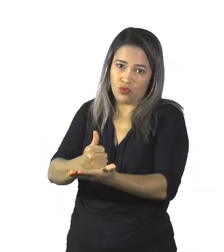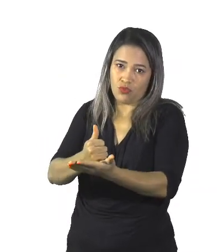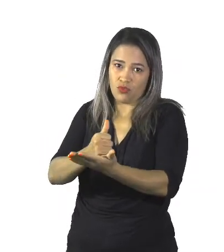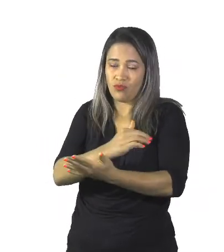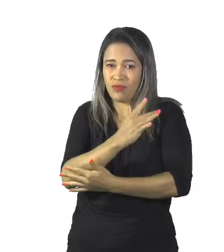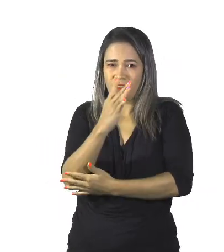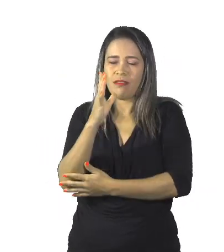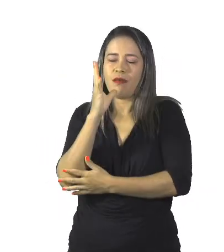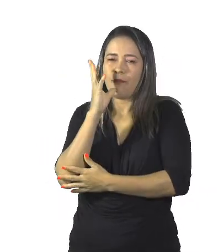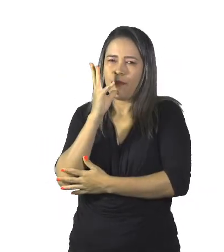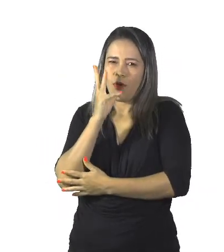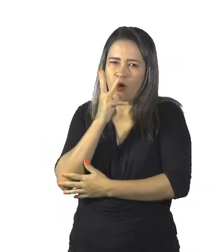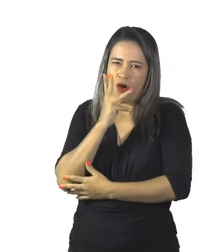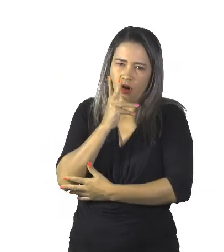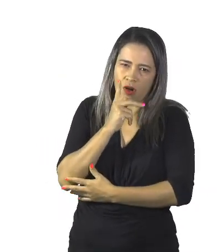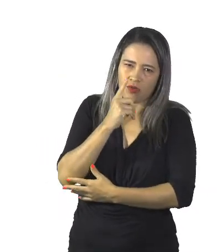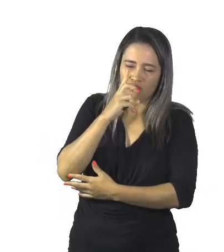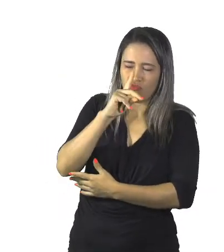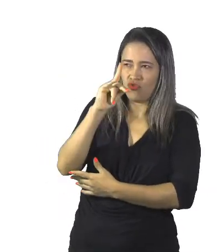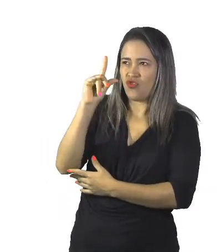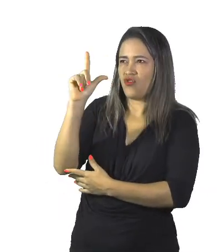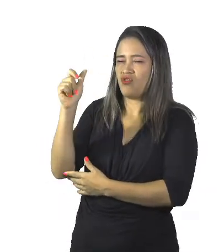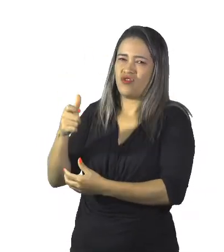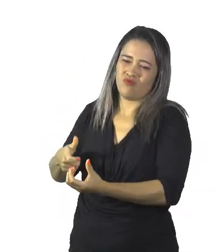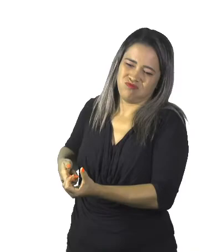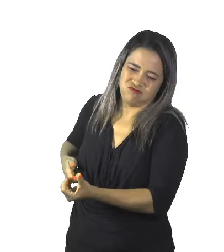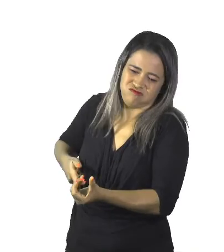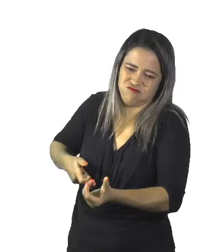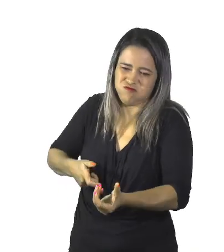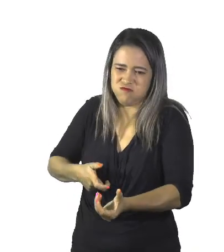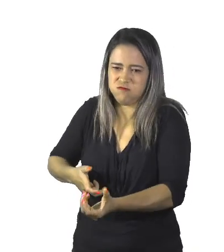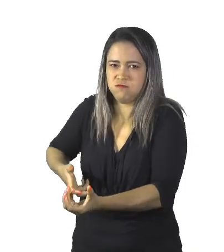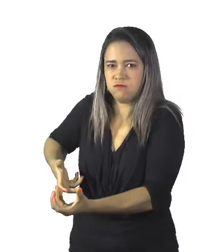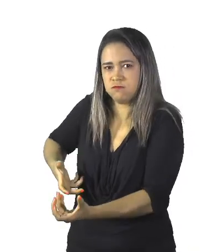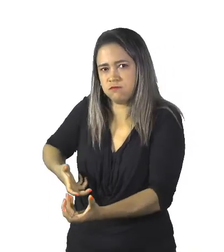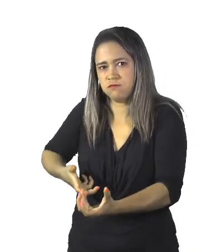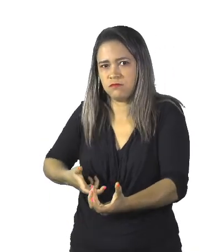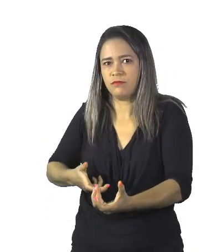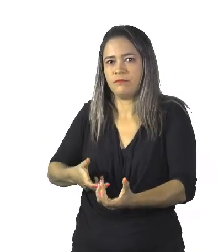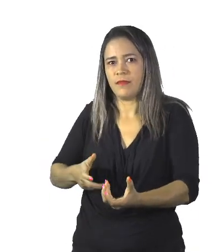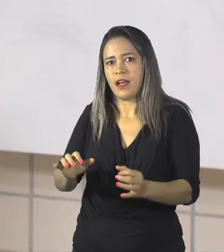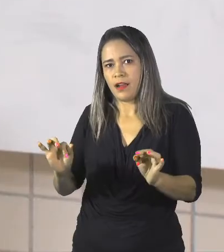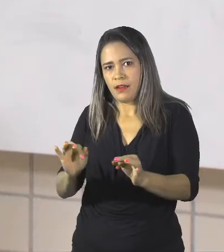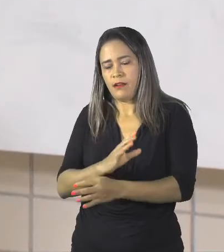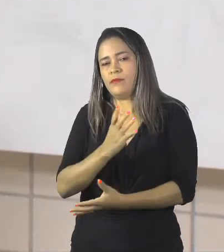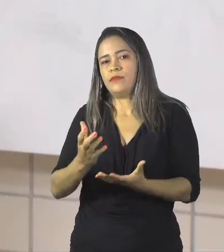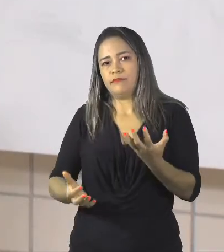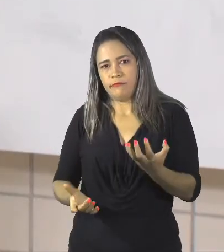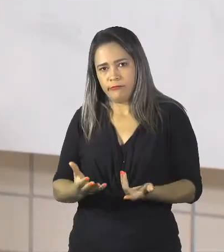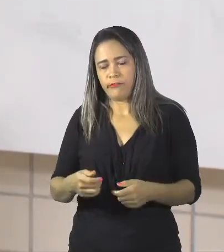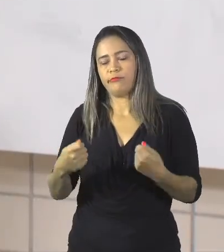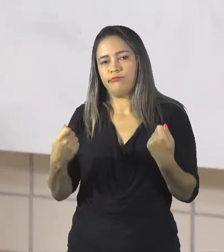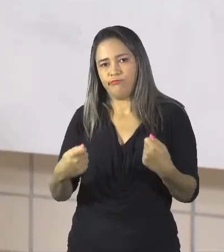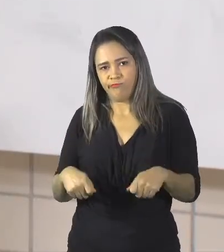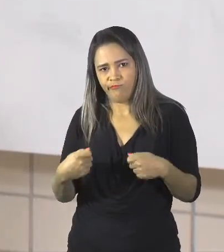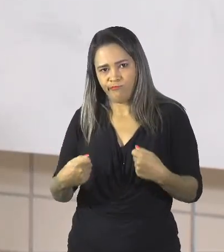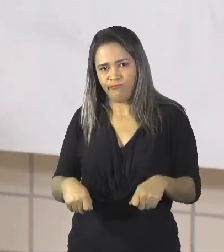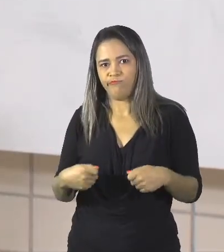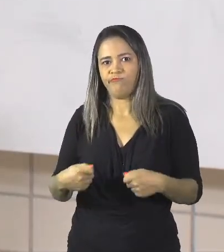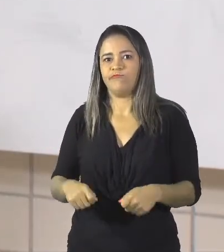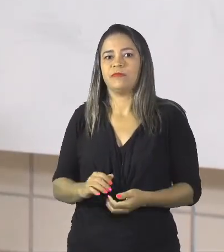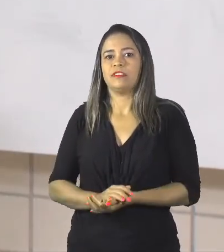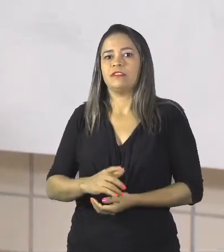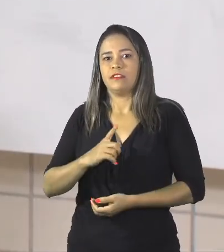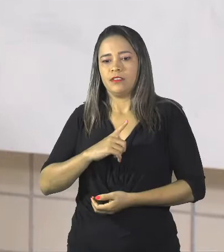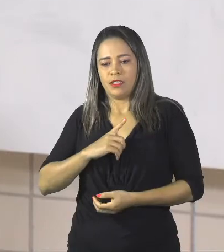eles demoram dias para conter essas chamas, para apagar o fogo, não é? Então é preciso ter